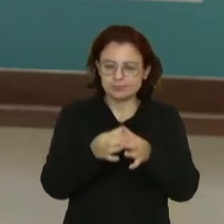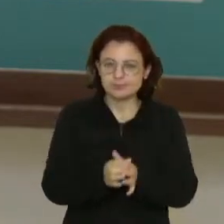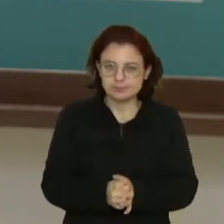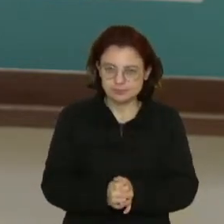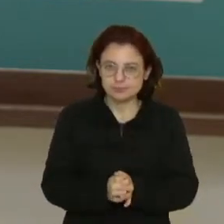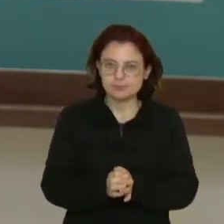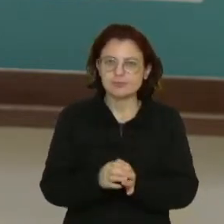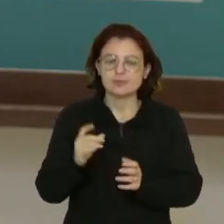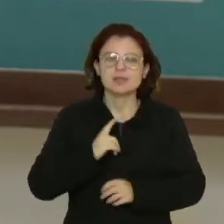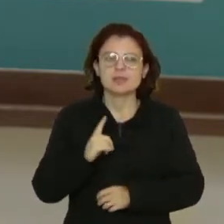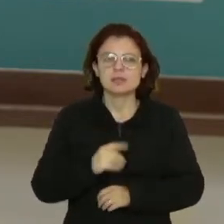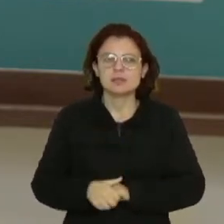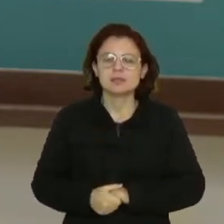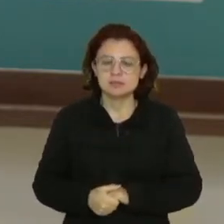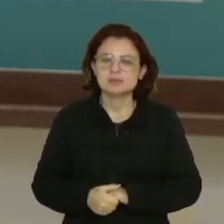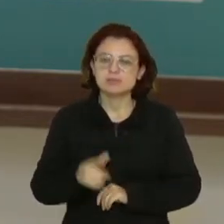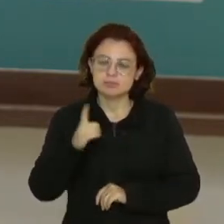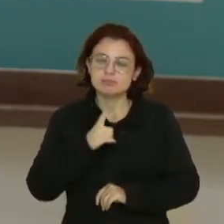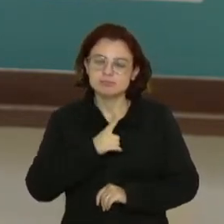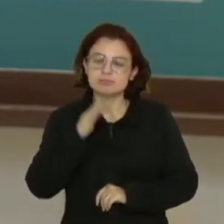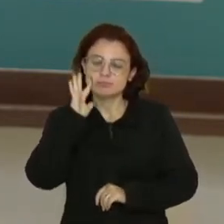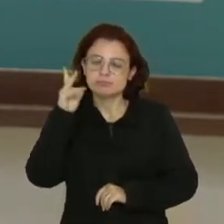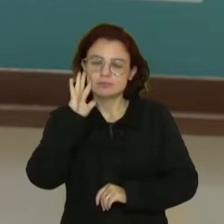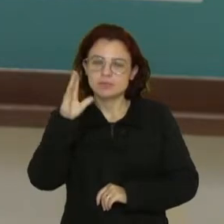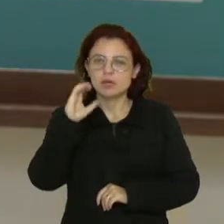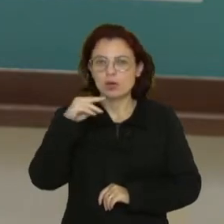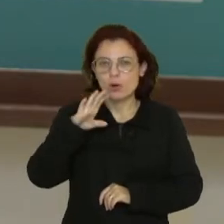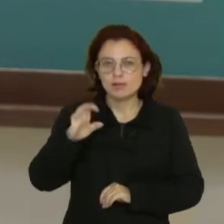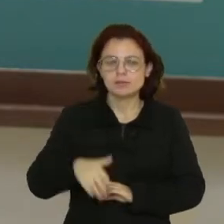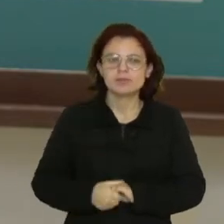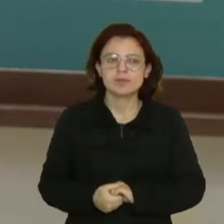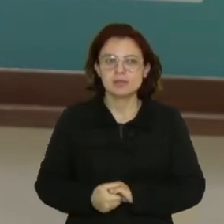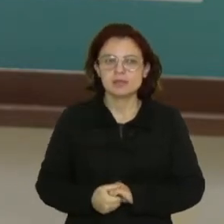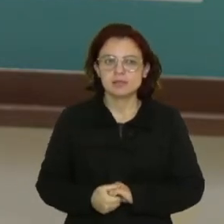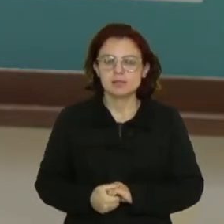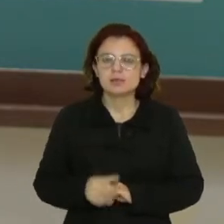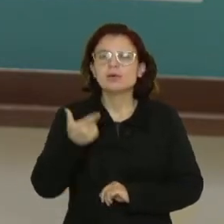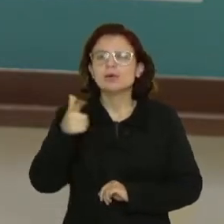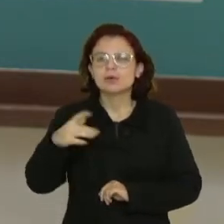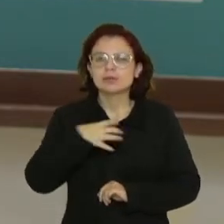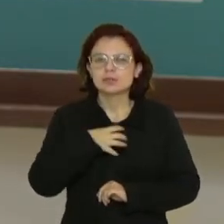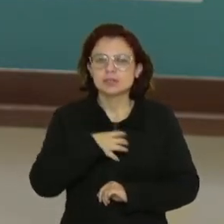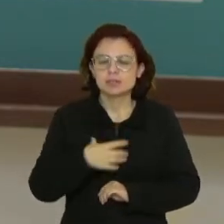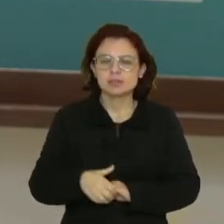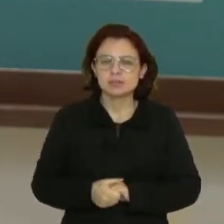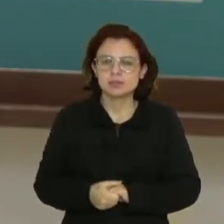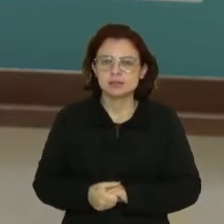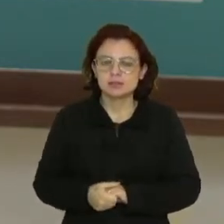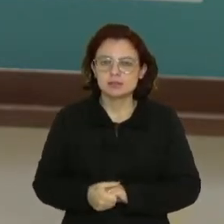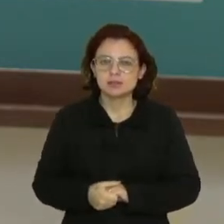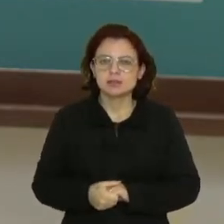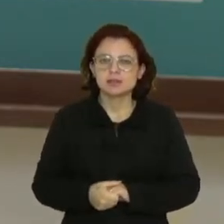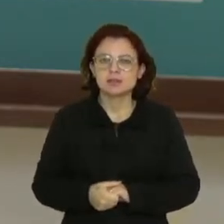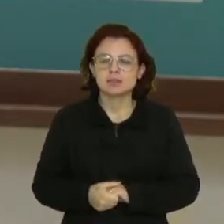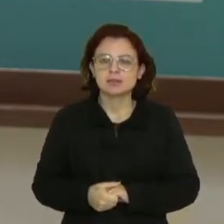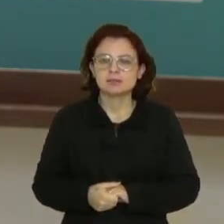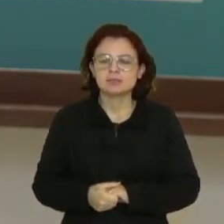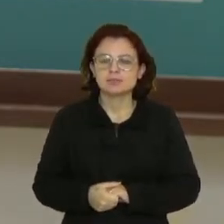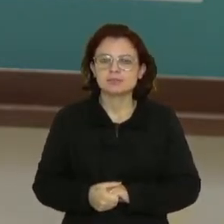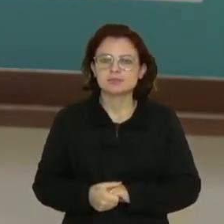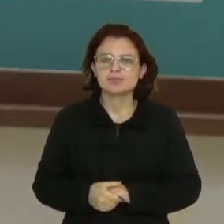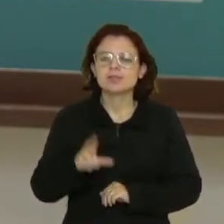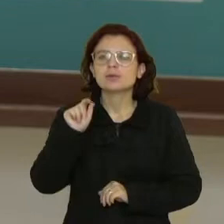tradicional sorvete ótimos já tá formando a imagem qual outro formato que você vai ter por exemplo aquele